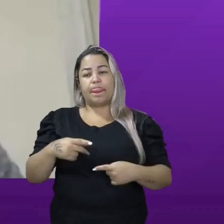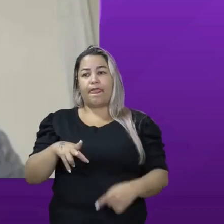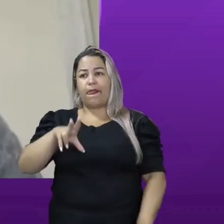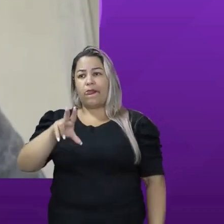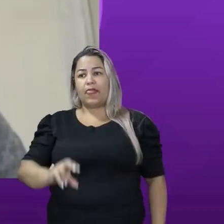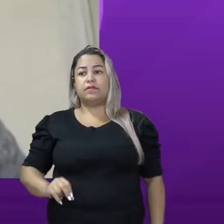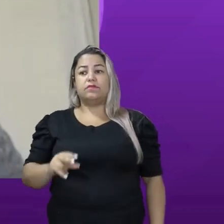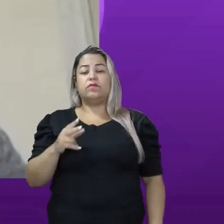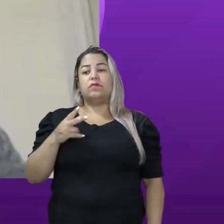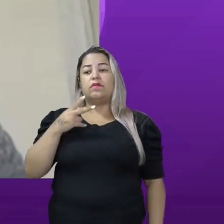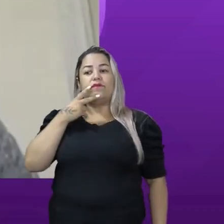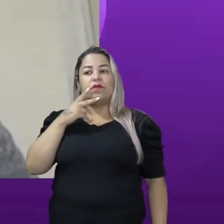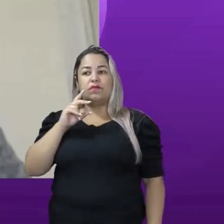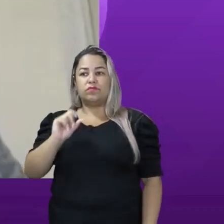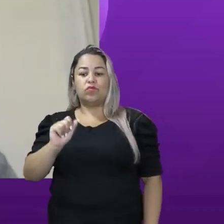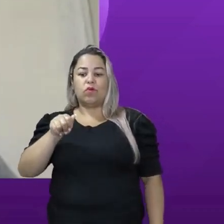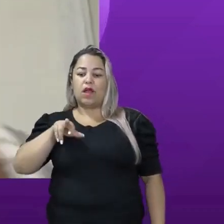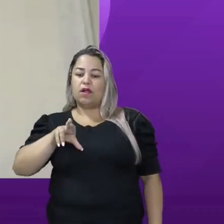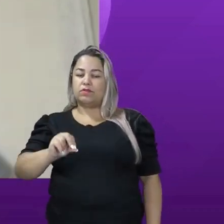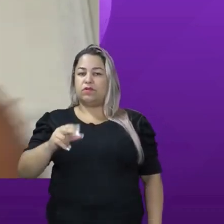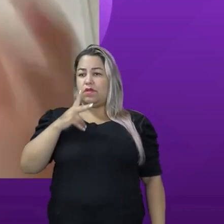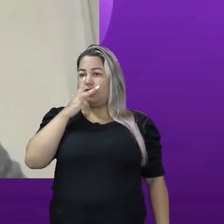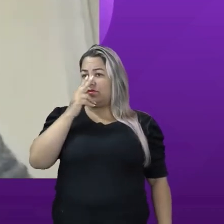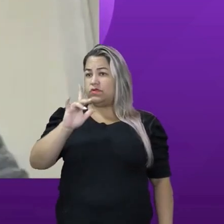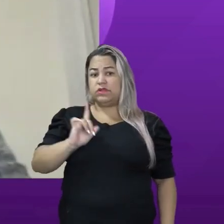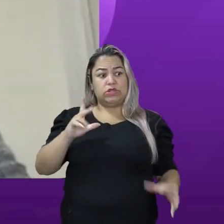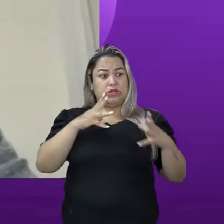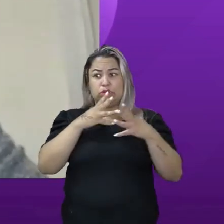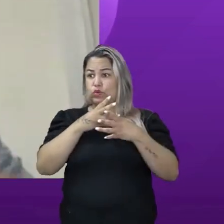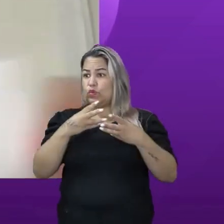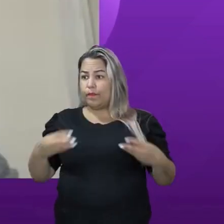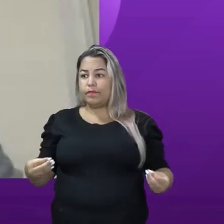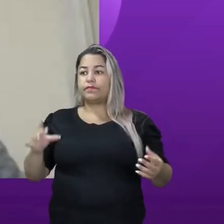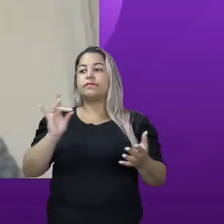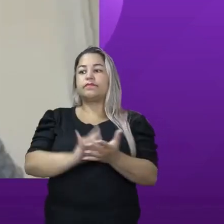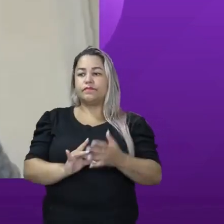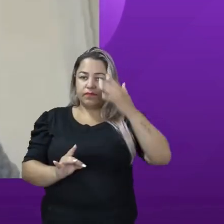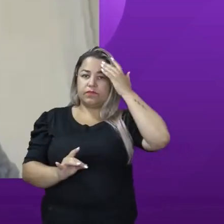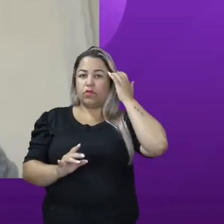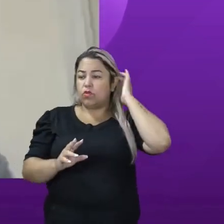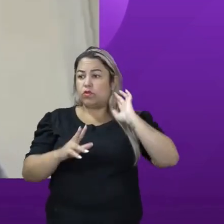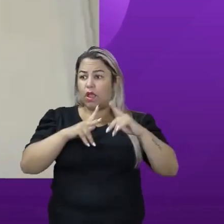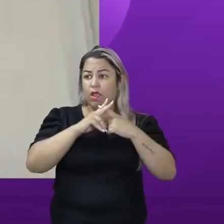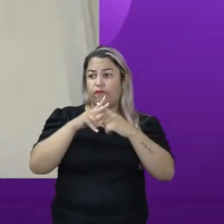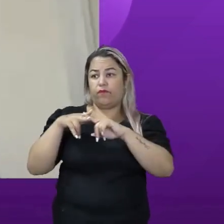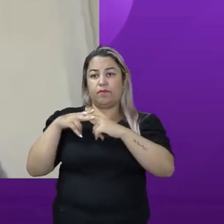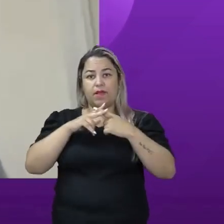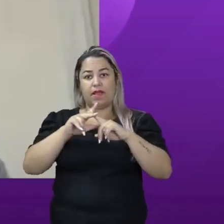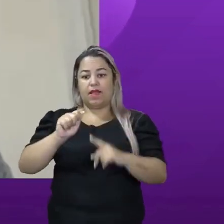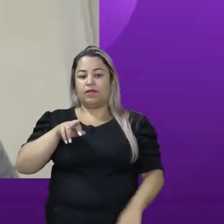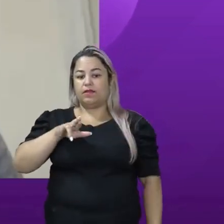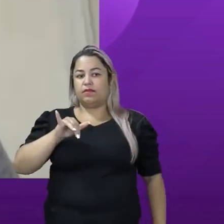que bate simplesmente no agronegócio, acha que o agronegócio tem que desaparecer. É óbvio que eu sou a favor da reforma agrária, é óbvio que eu sou a favor